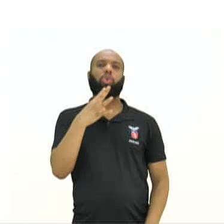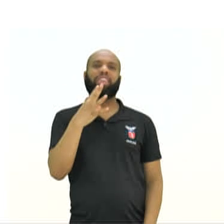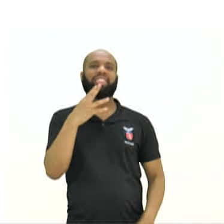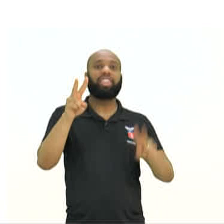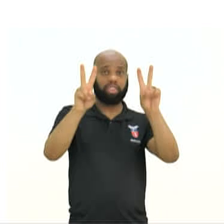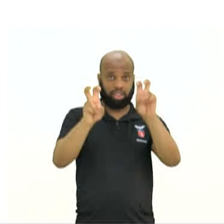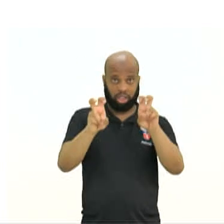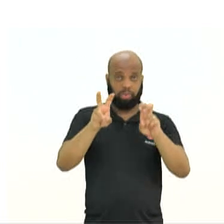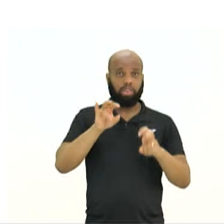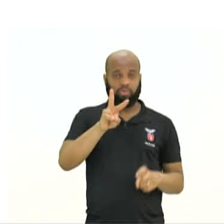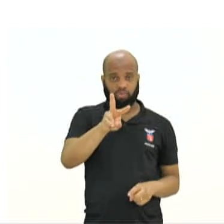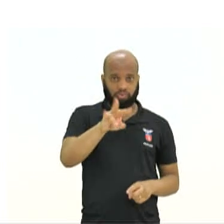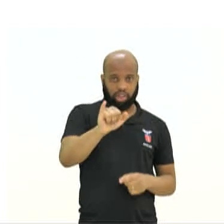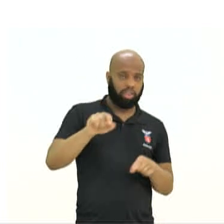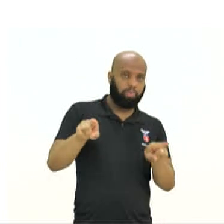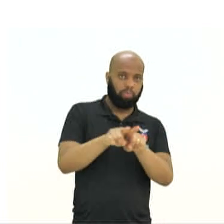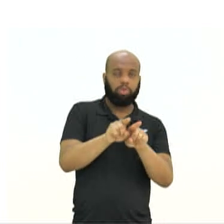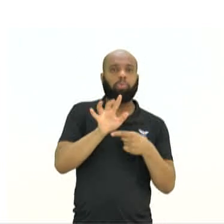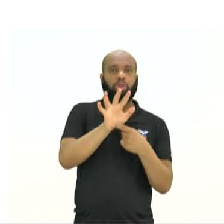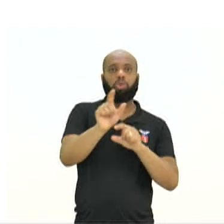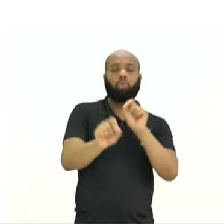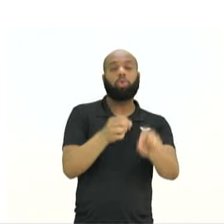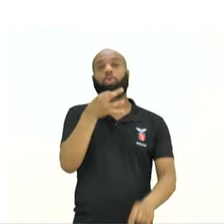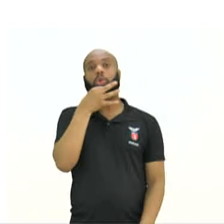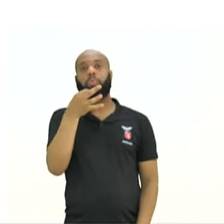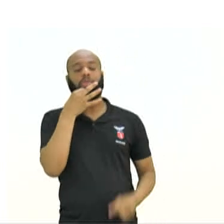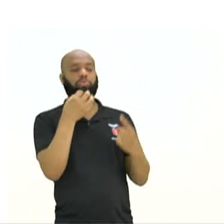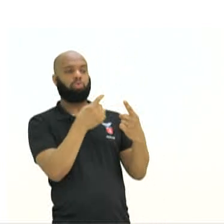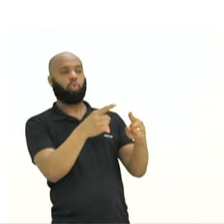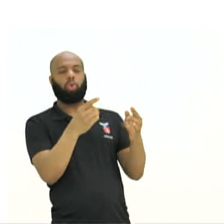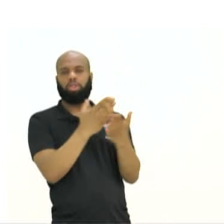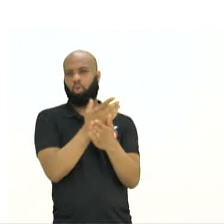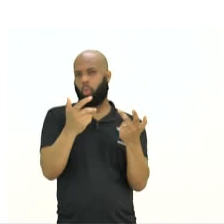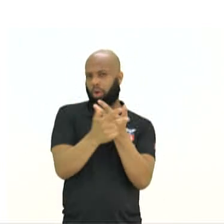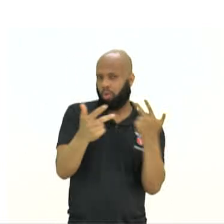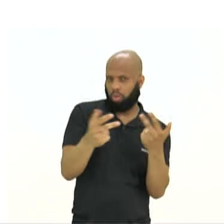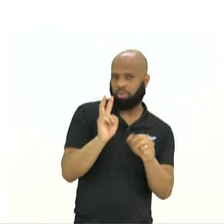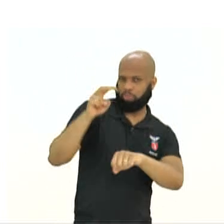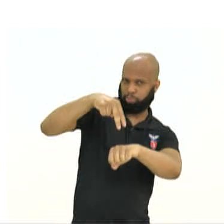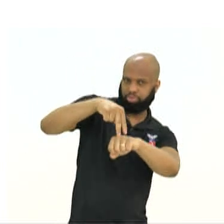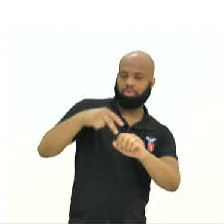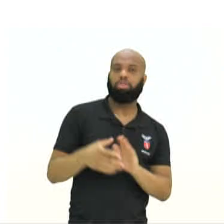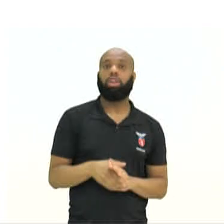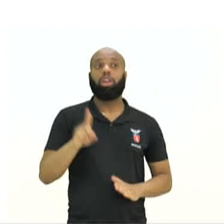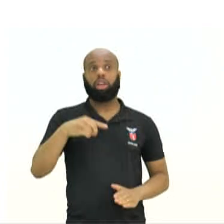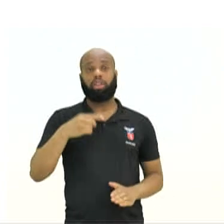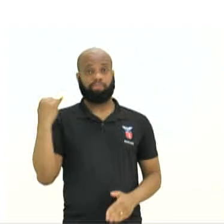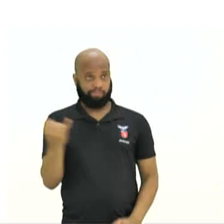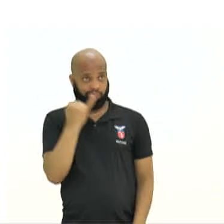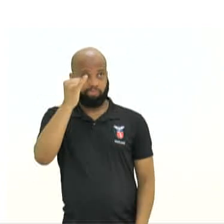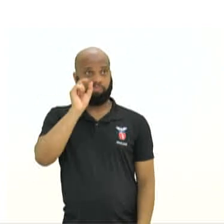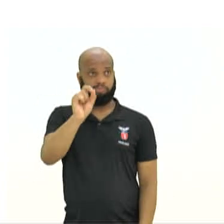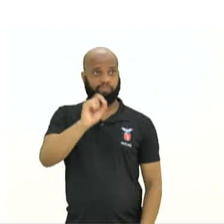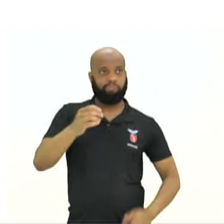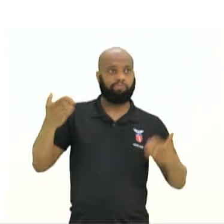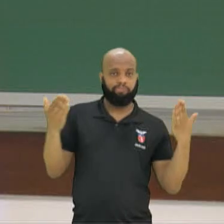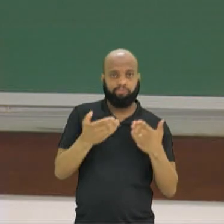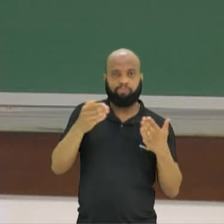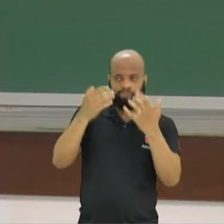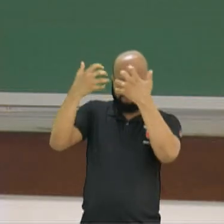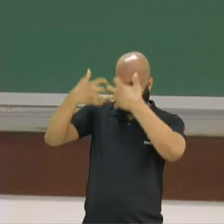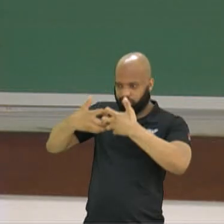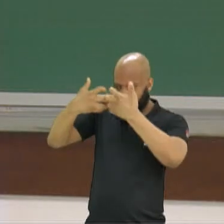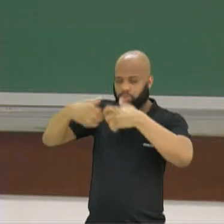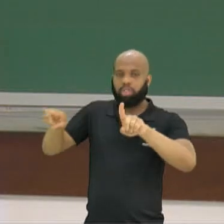e posição crítica, uma posição pessoal, diante desse assunto. Pessoal, então aqui tem algumas coisas que são bastante importantes para vocês